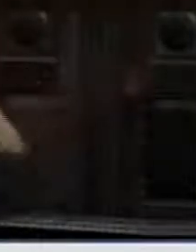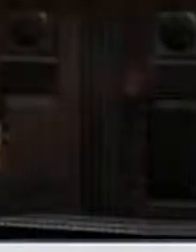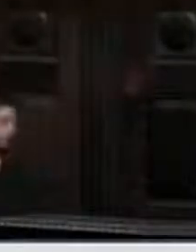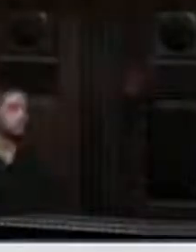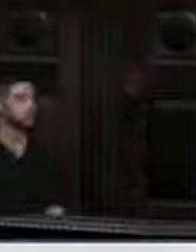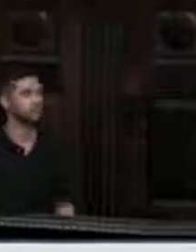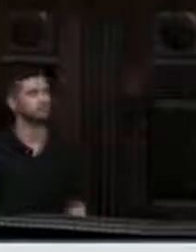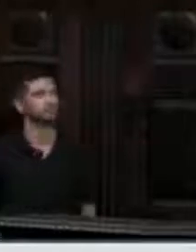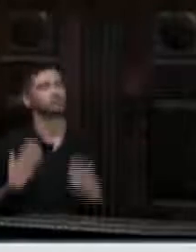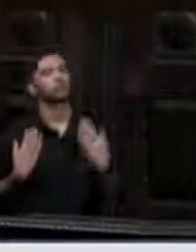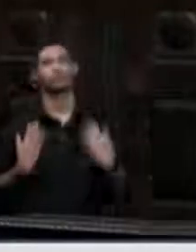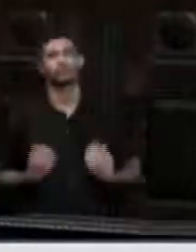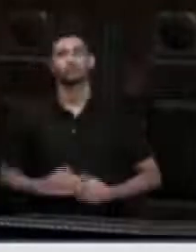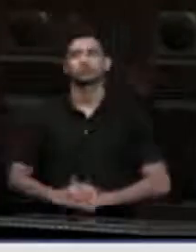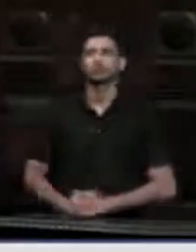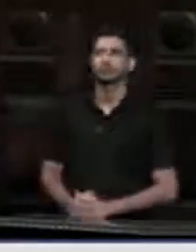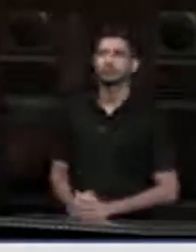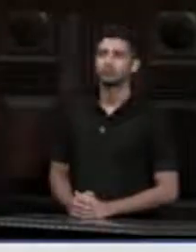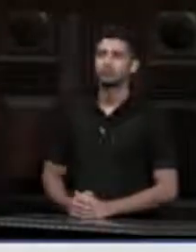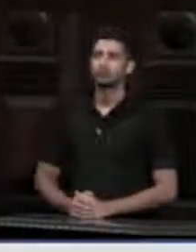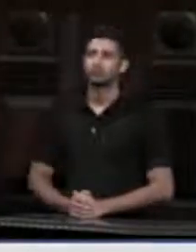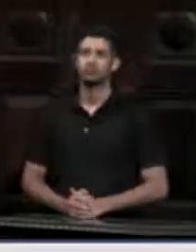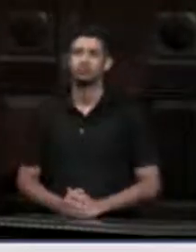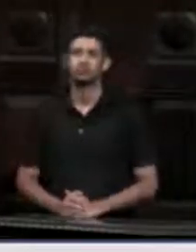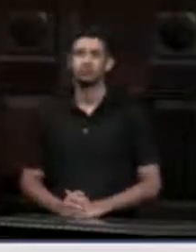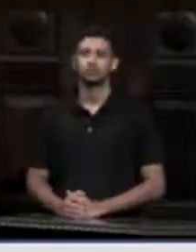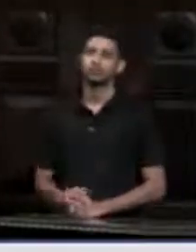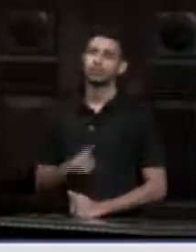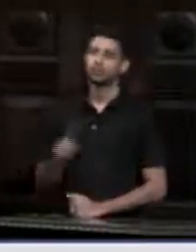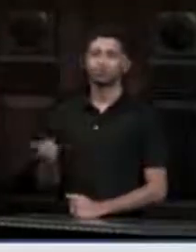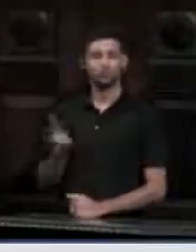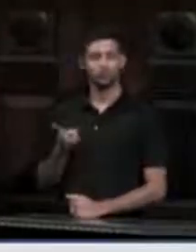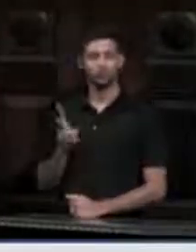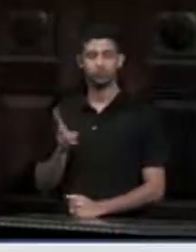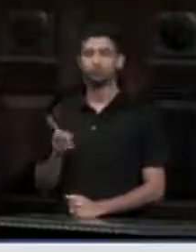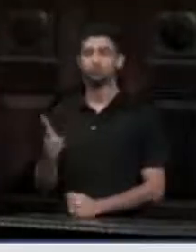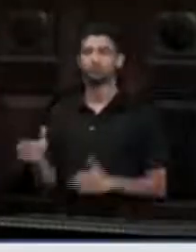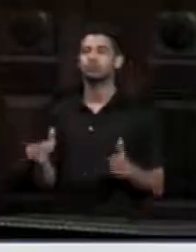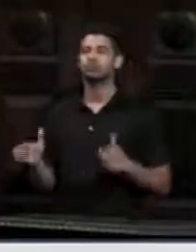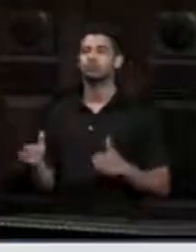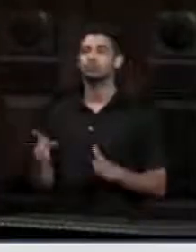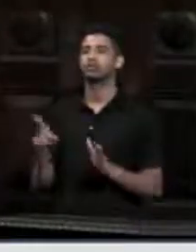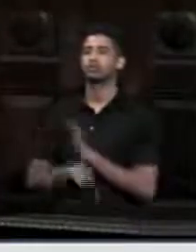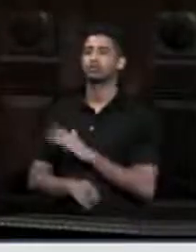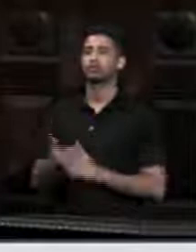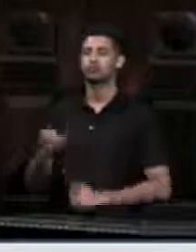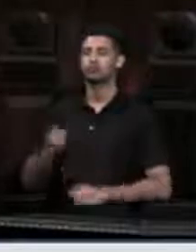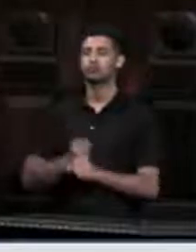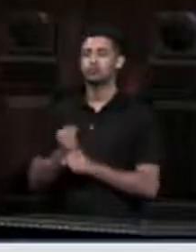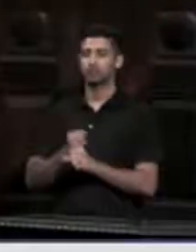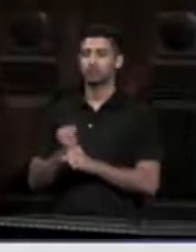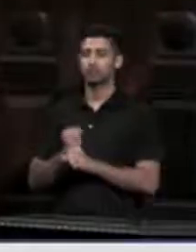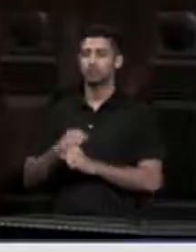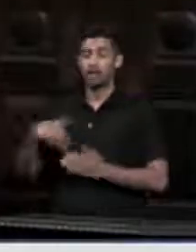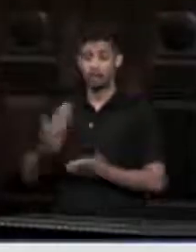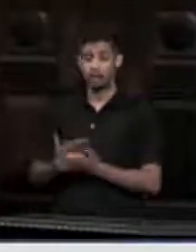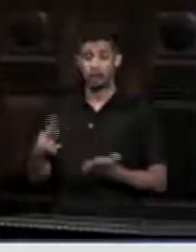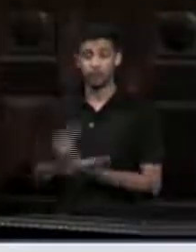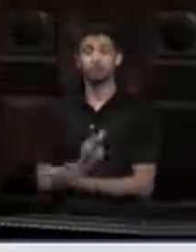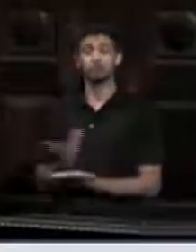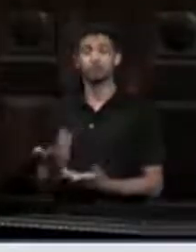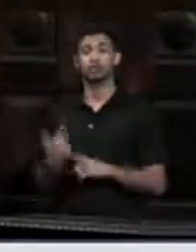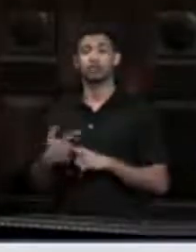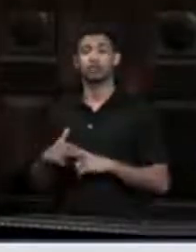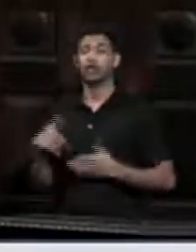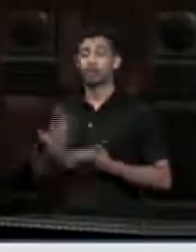tipo de convênio, desse tipo de parceria, ele seja mantido por no mínimo de 10 anos, até que ocorra aquilo que não ocorreu até hoje,